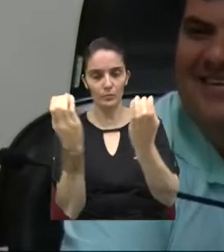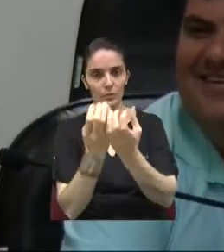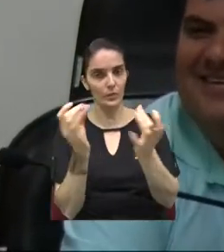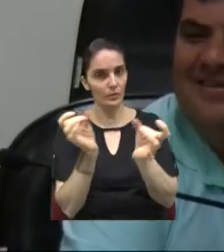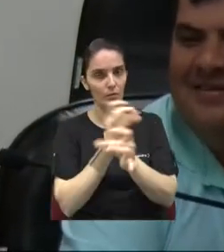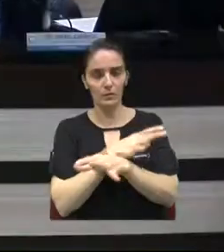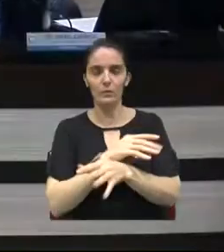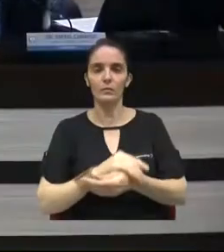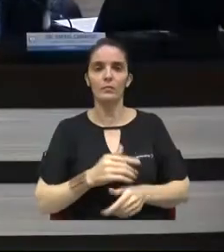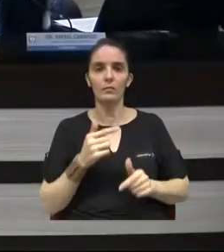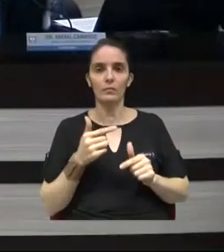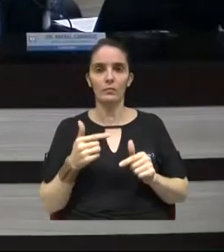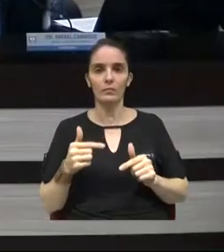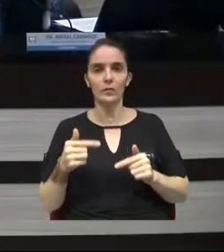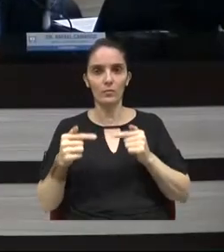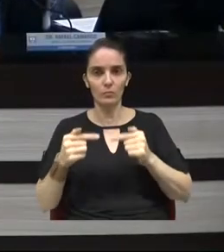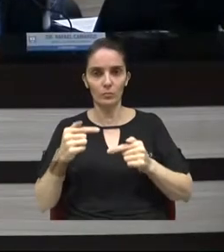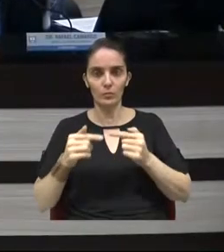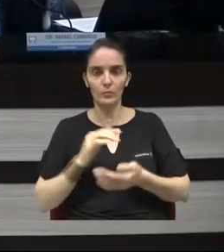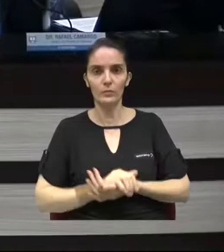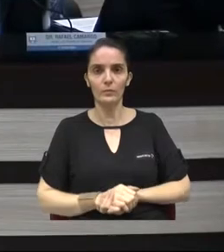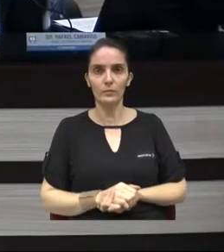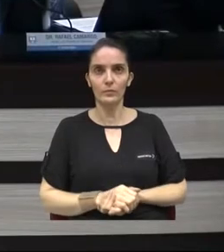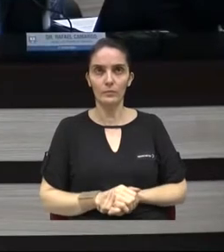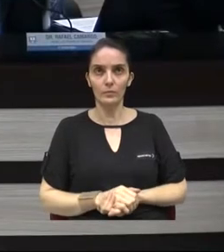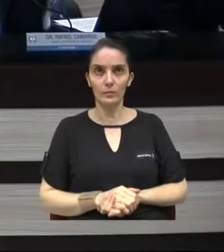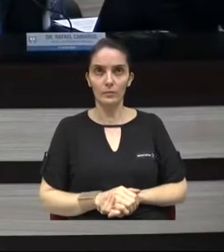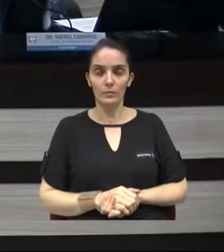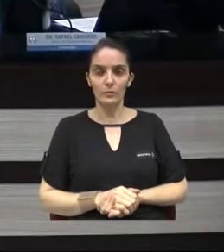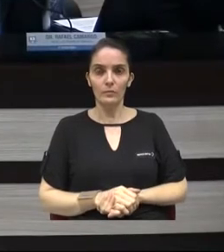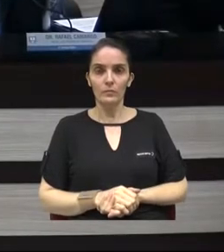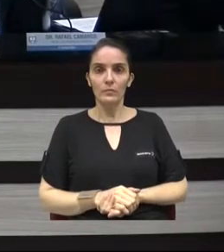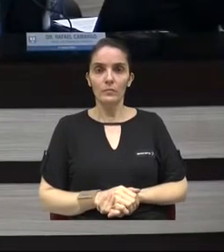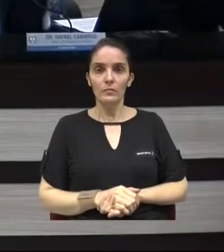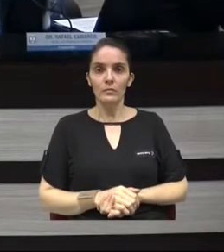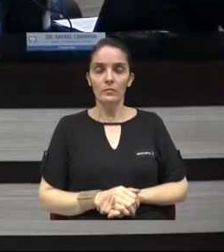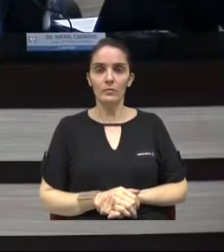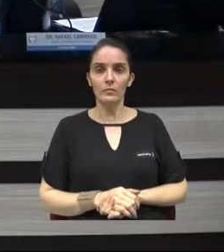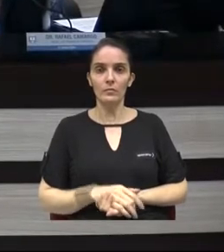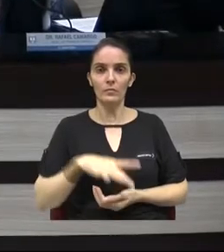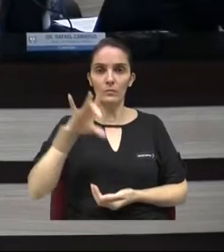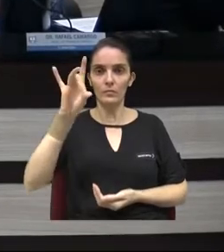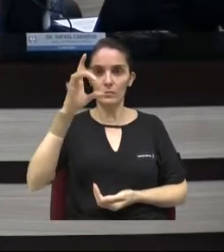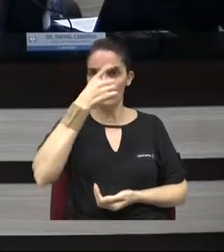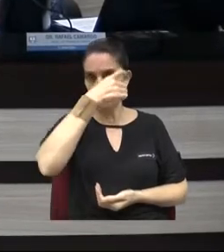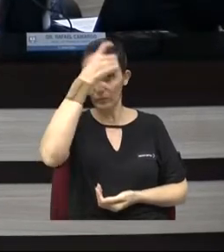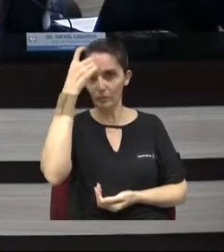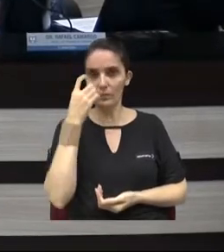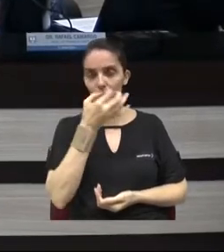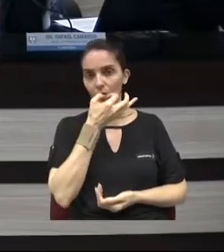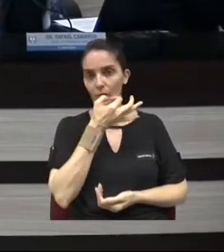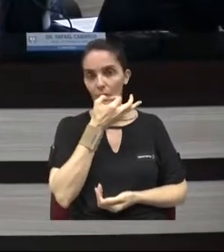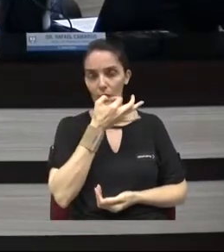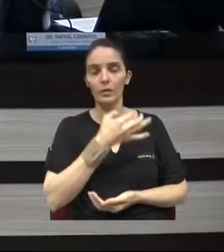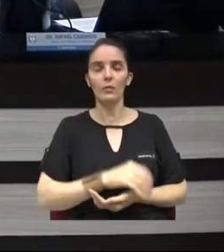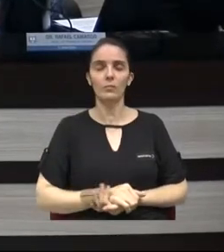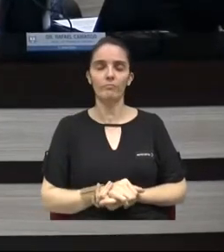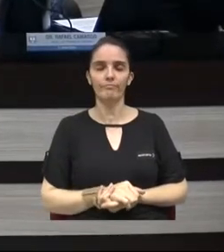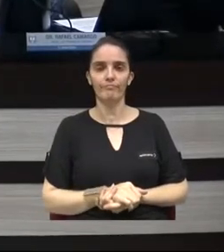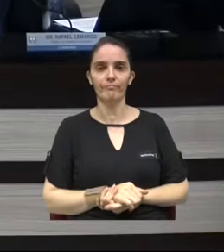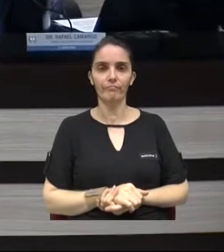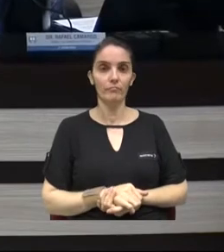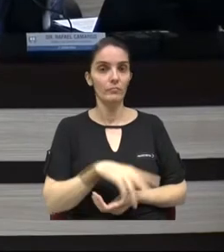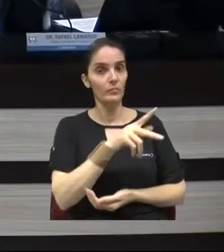presidente. Continue a discussão. Quer discutir, presidente? A palavra, vereador Wagner Barbosa.